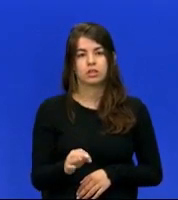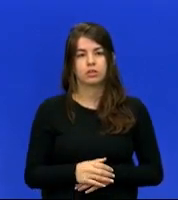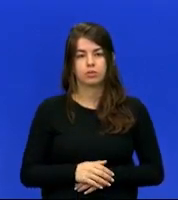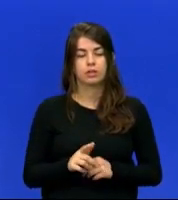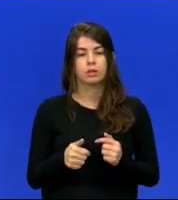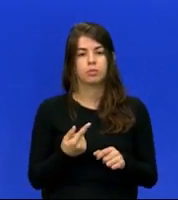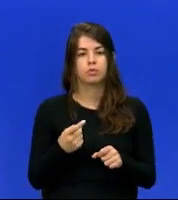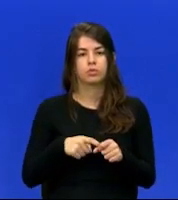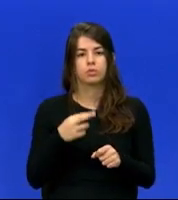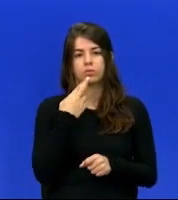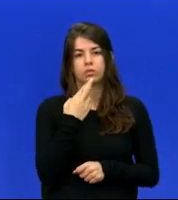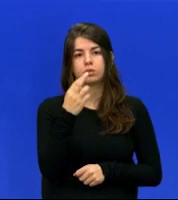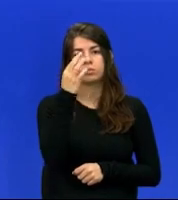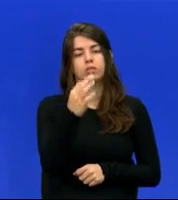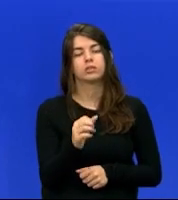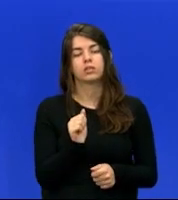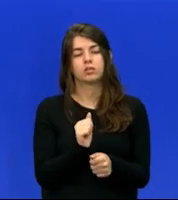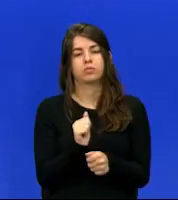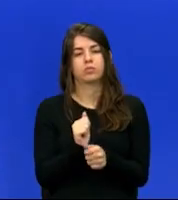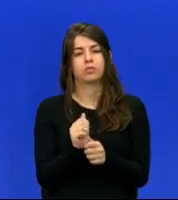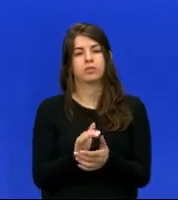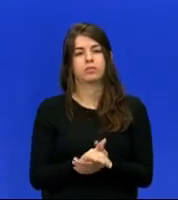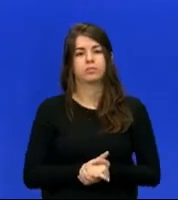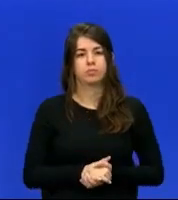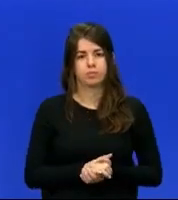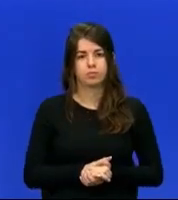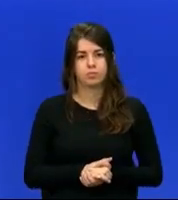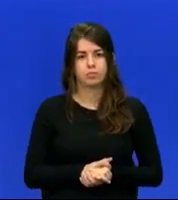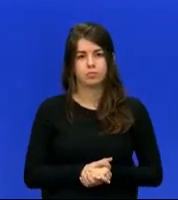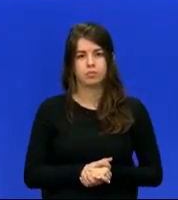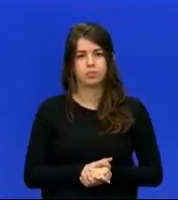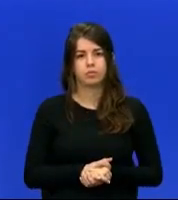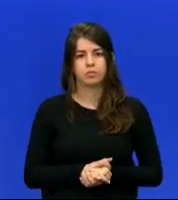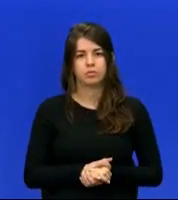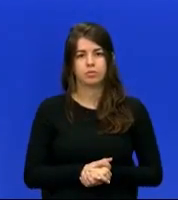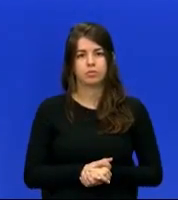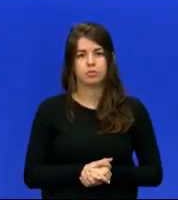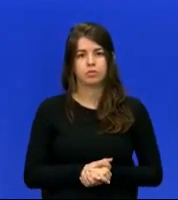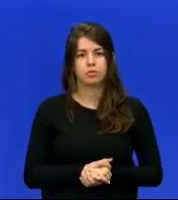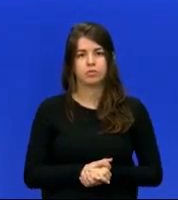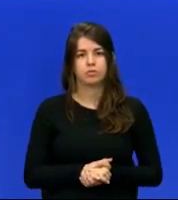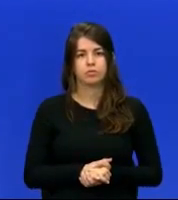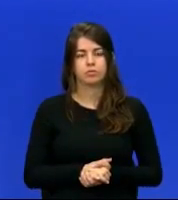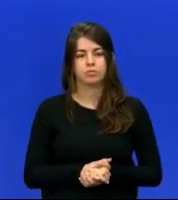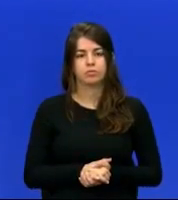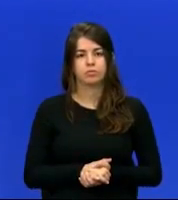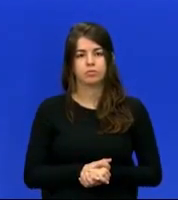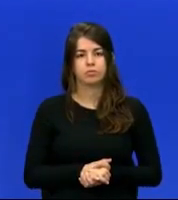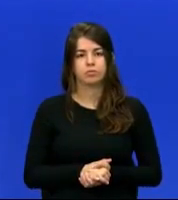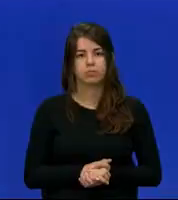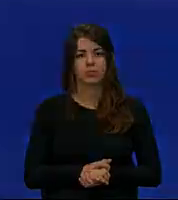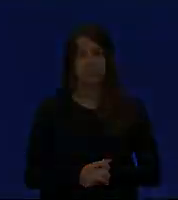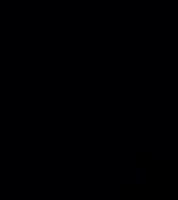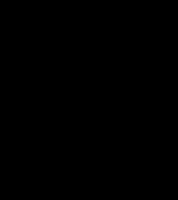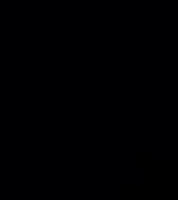5,75% e alternativa E, 6,90%. Voltamos já com a resposta.